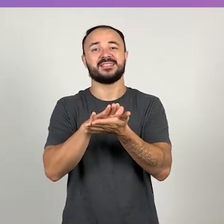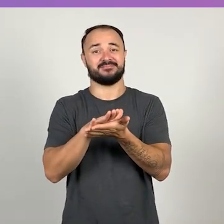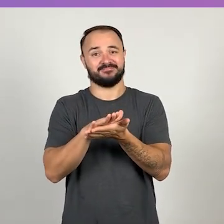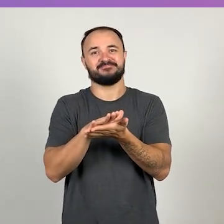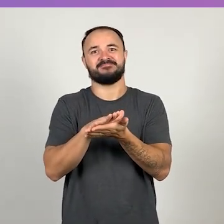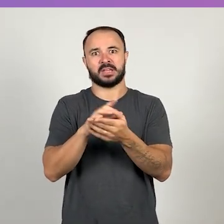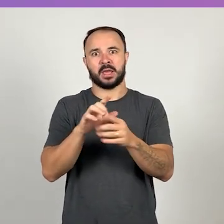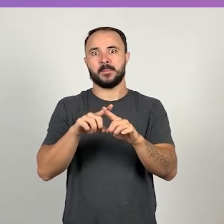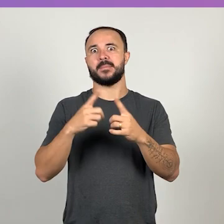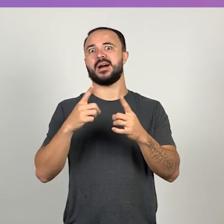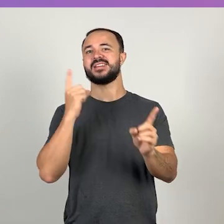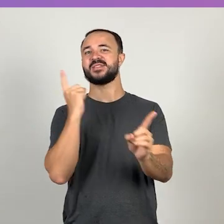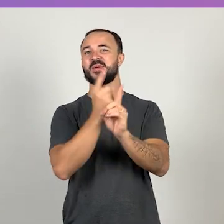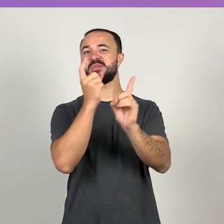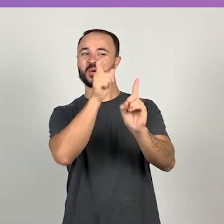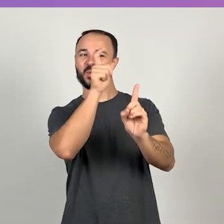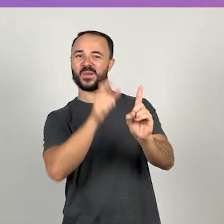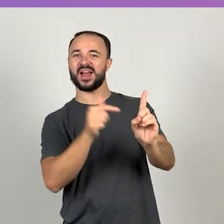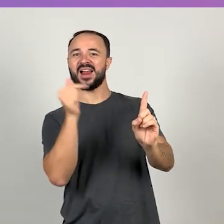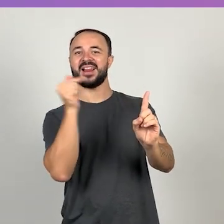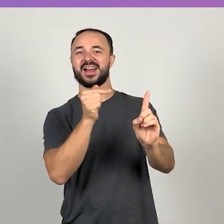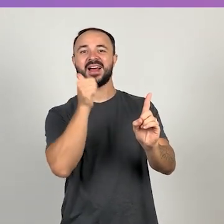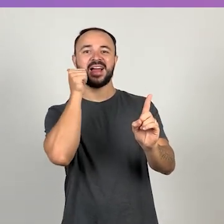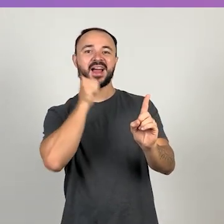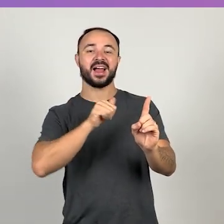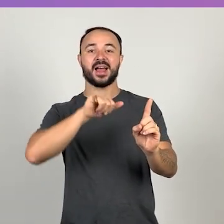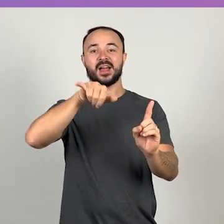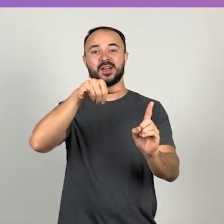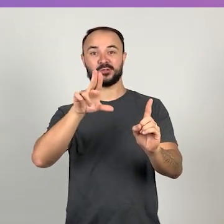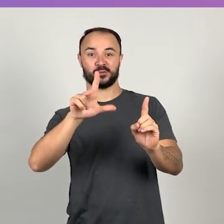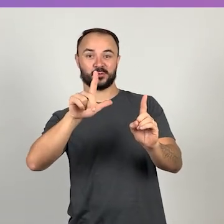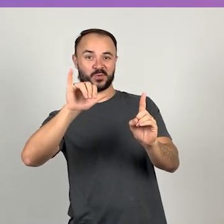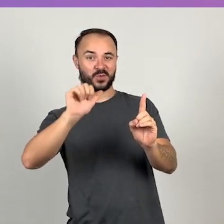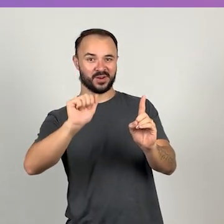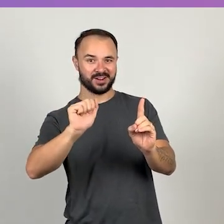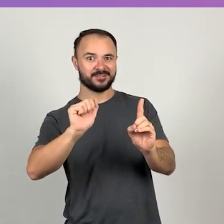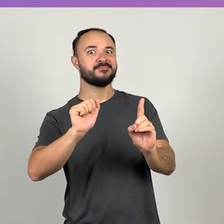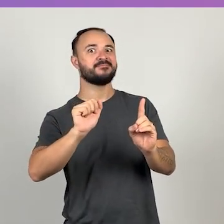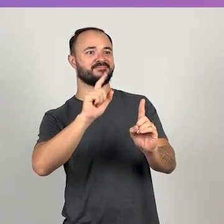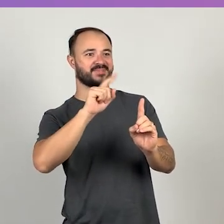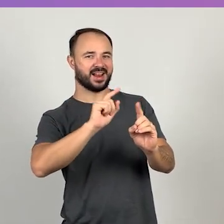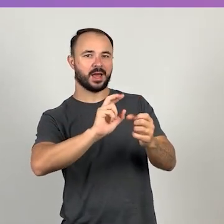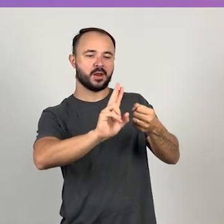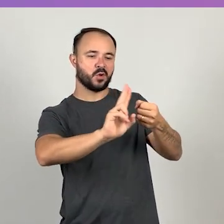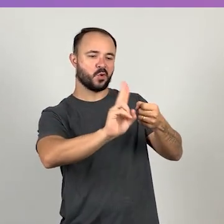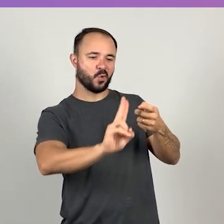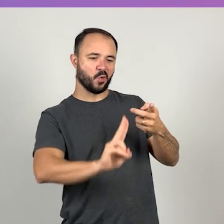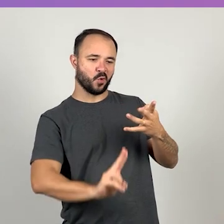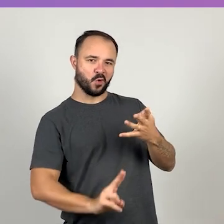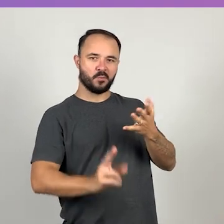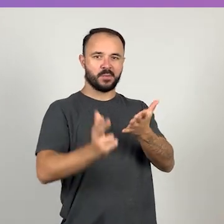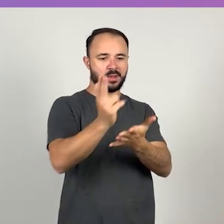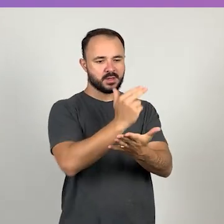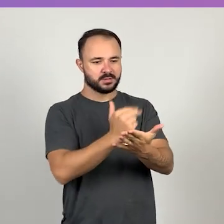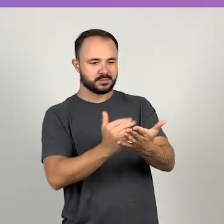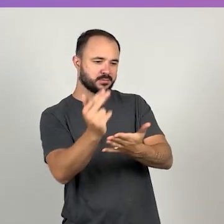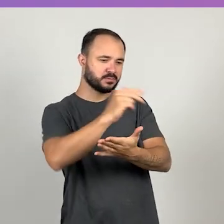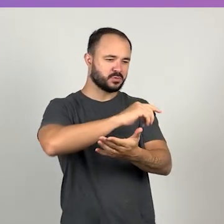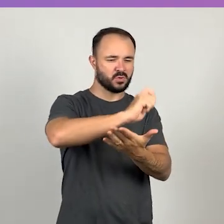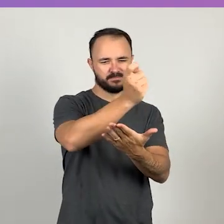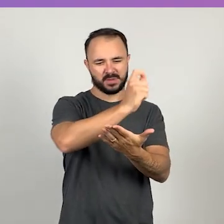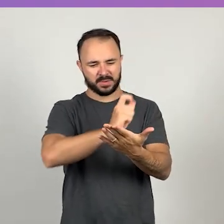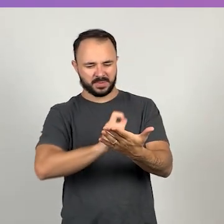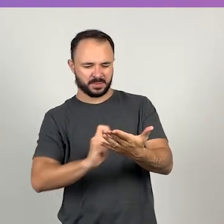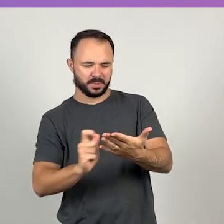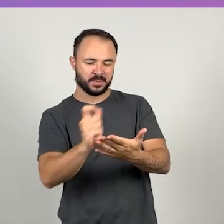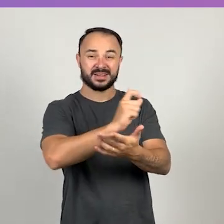desenhar. Mas aí ele conheceu a Júlia. A Júlia fez teu nome, desenhou, rabiscou,